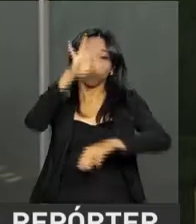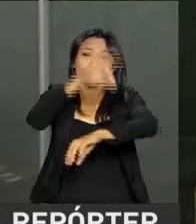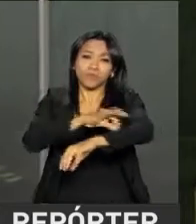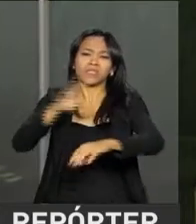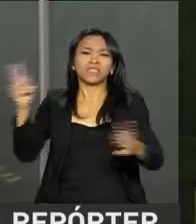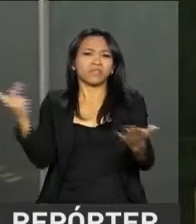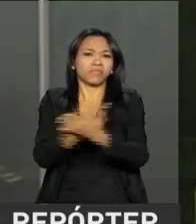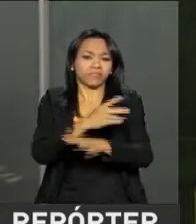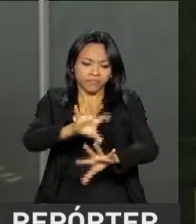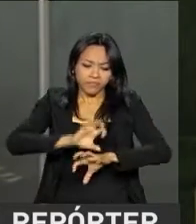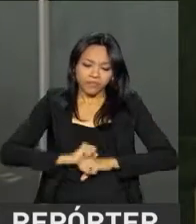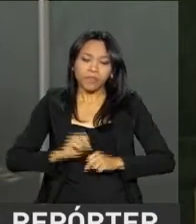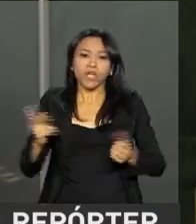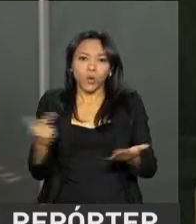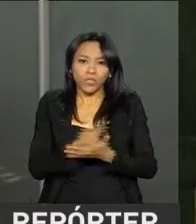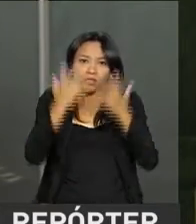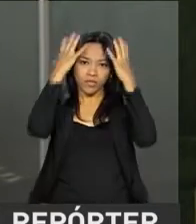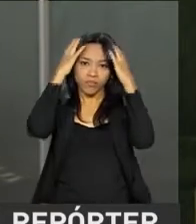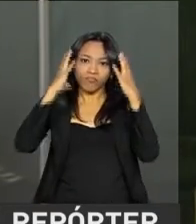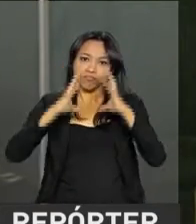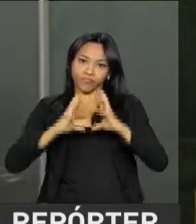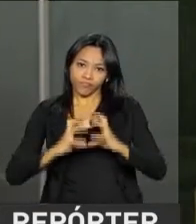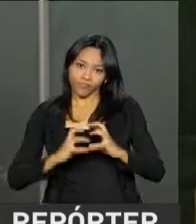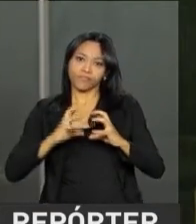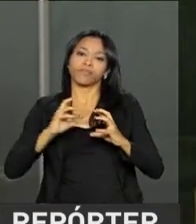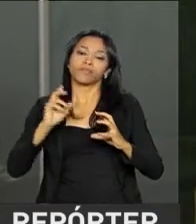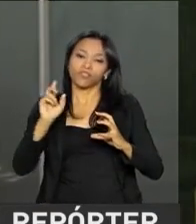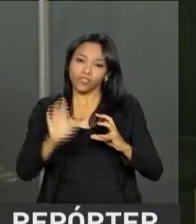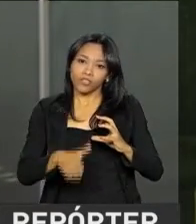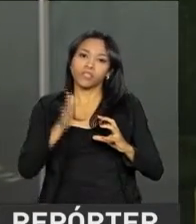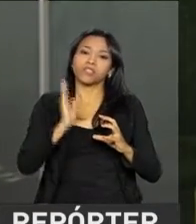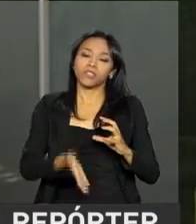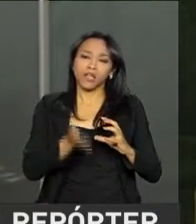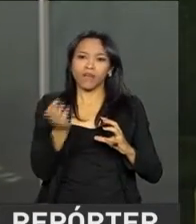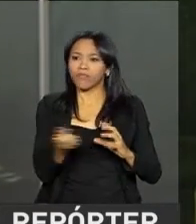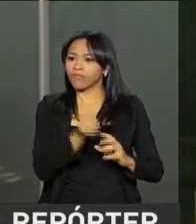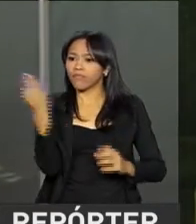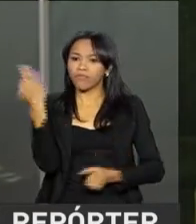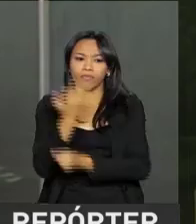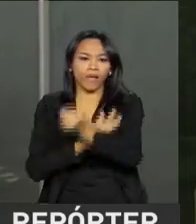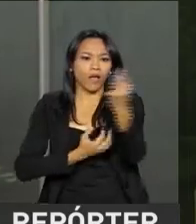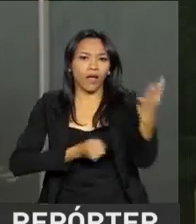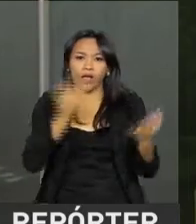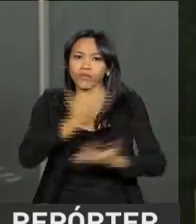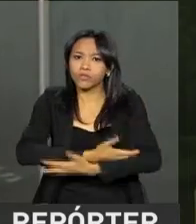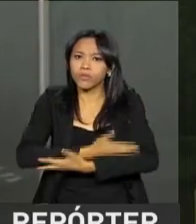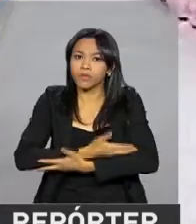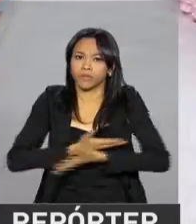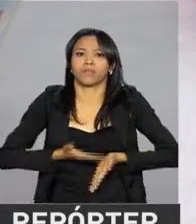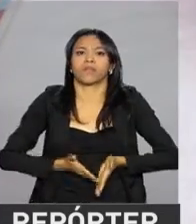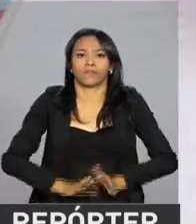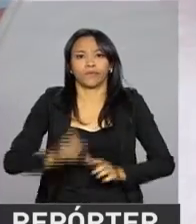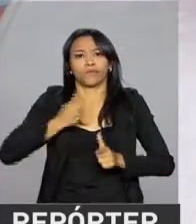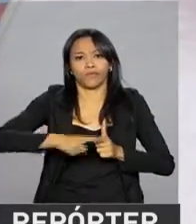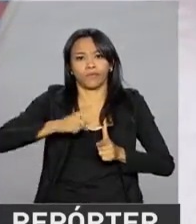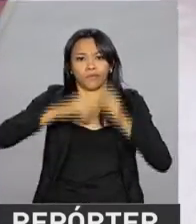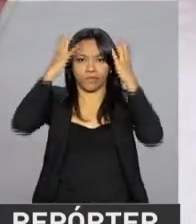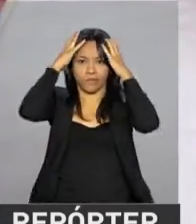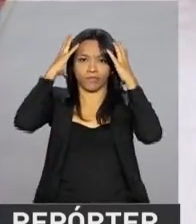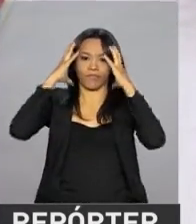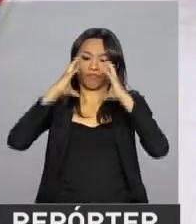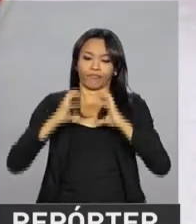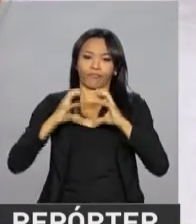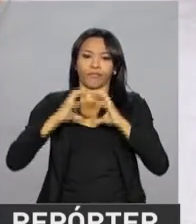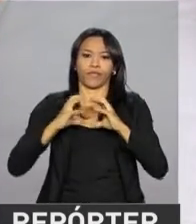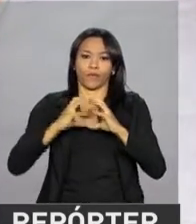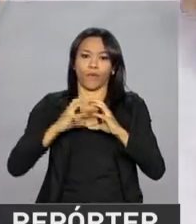causar malformações no feto e já foi associada ao nascimento de milhares de bebês com microcefalia. Além do crânio menor,